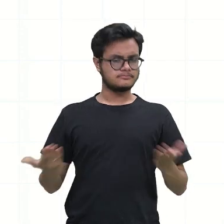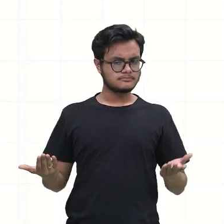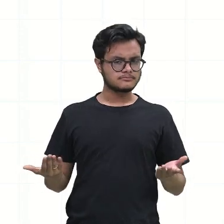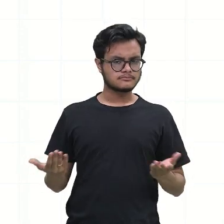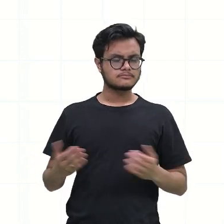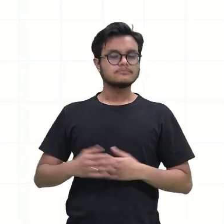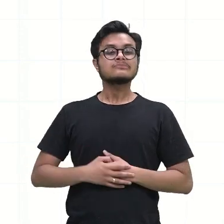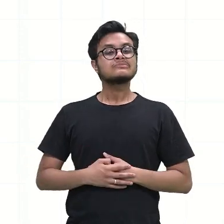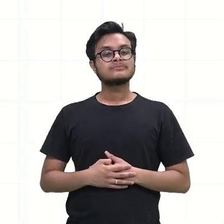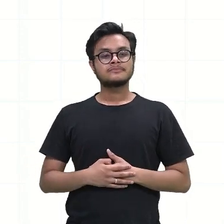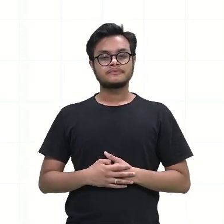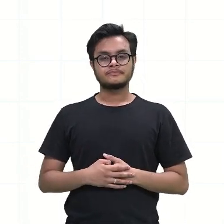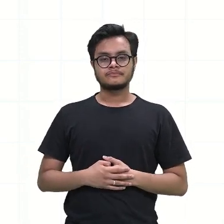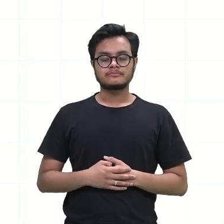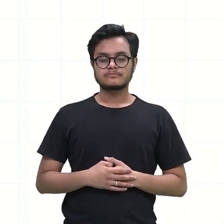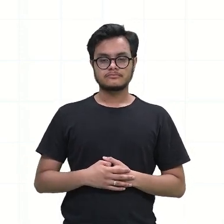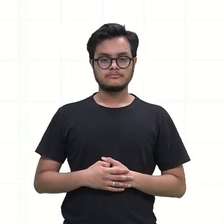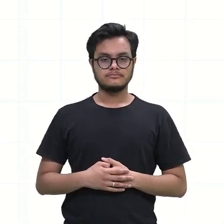já vai